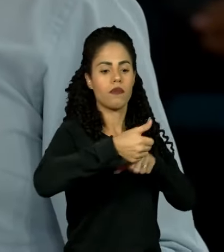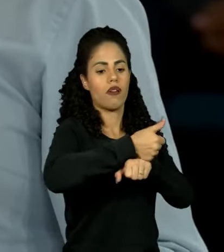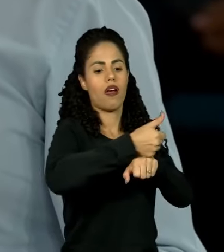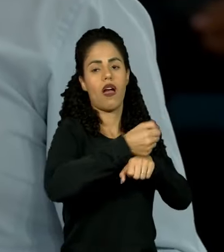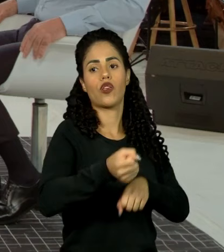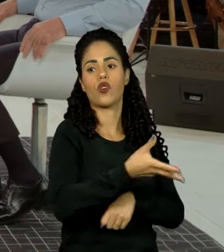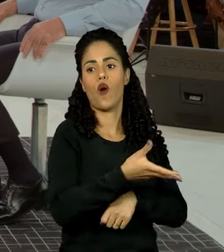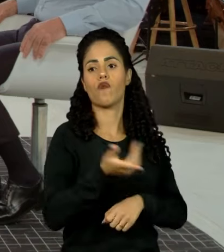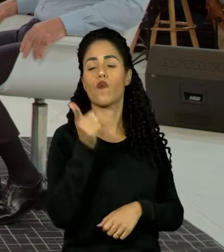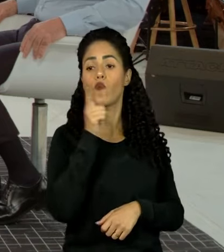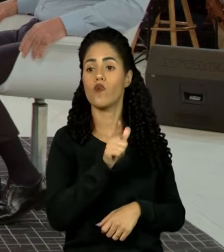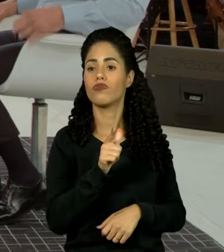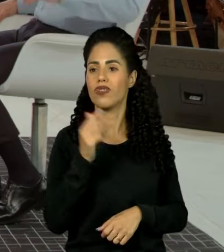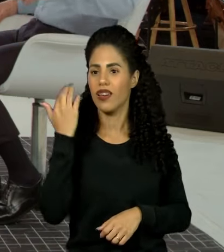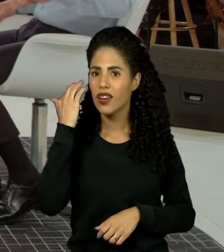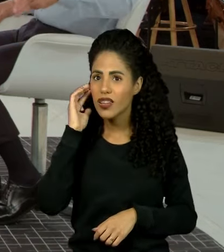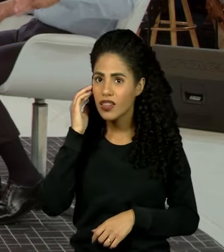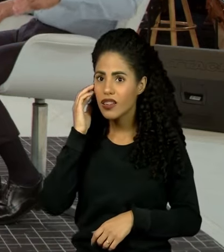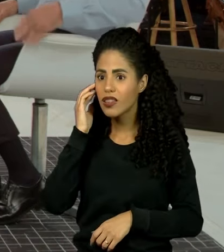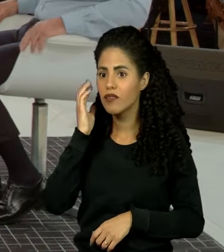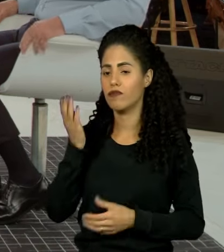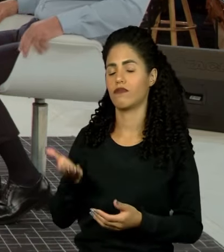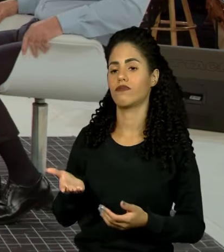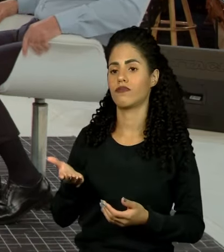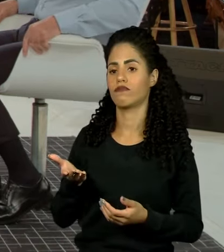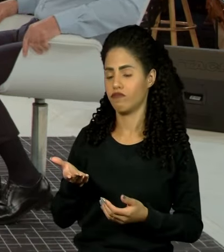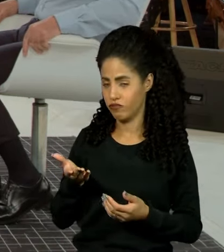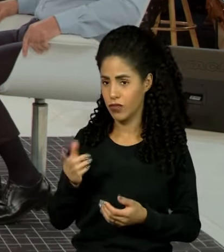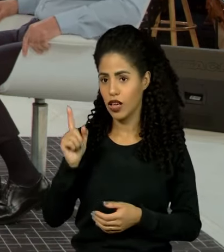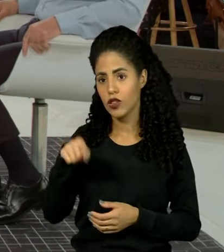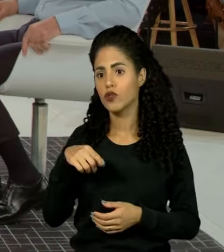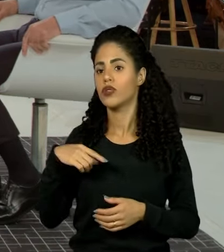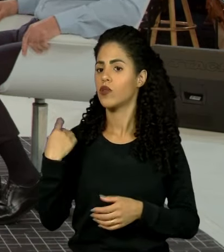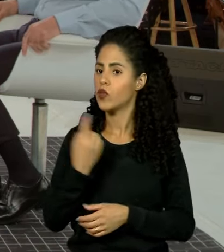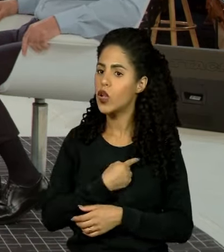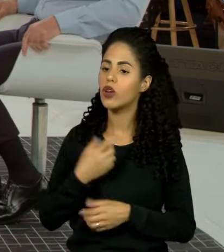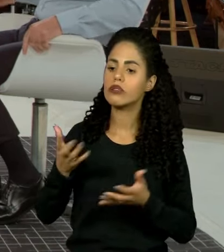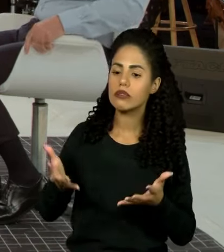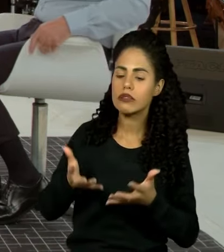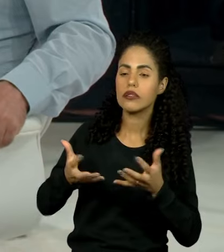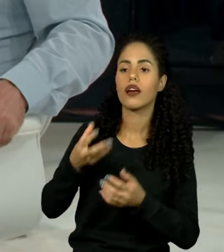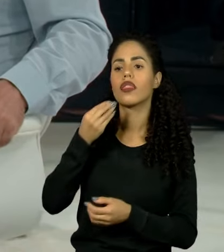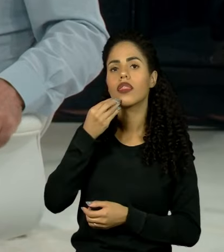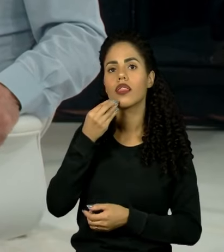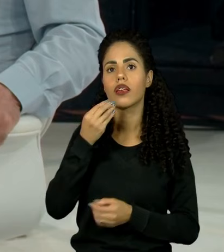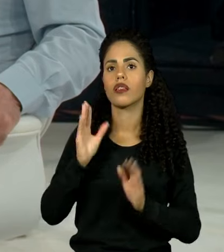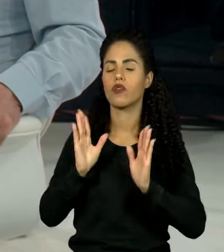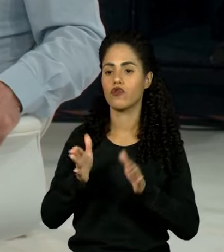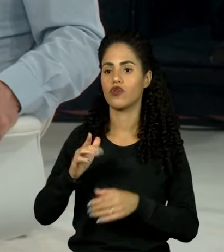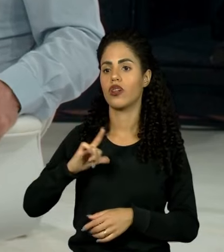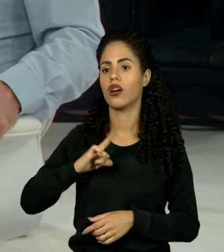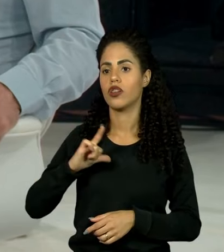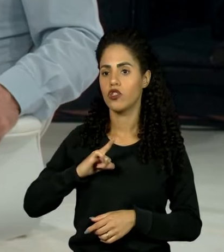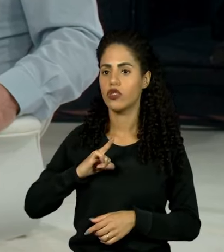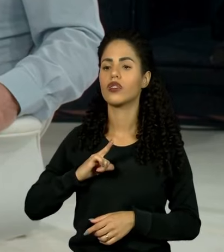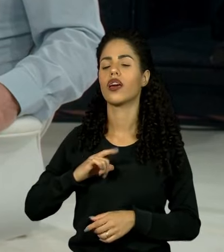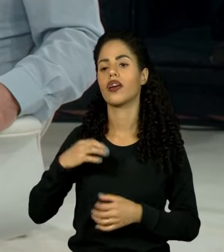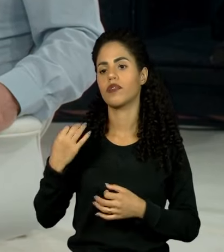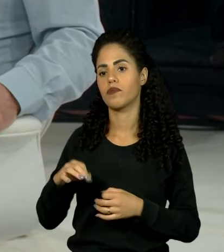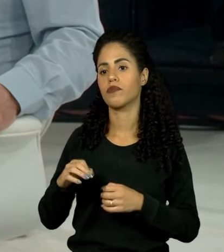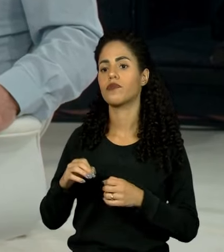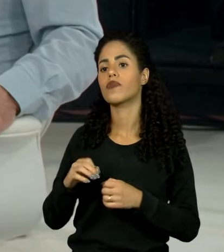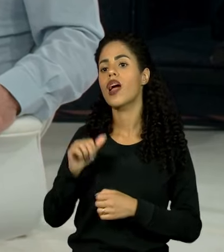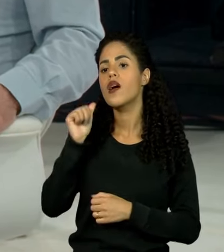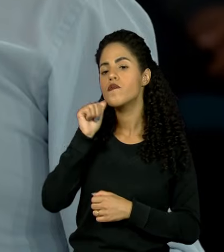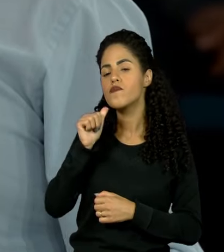podendo trabalhar né na nessa função então nós temos procurado fazer isso já temamos lá a Juciele que era do nosso